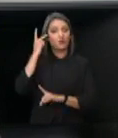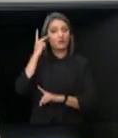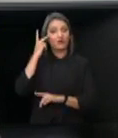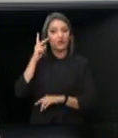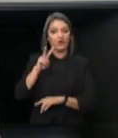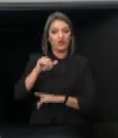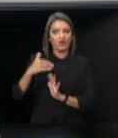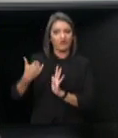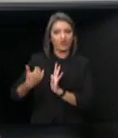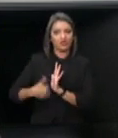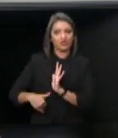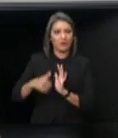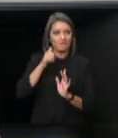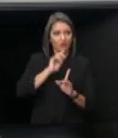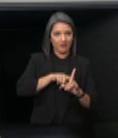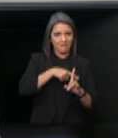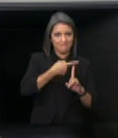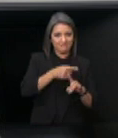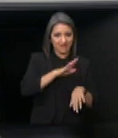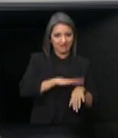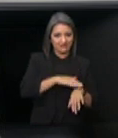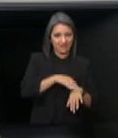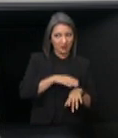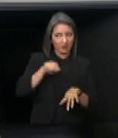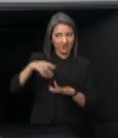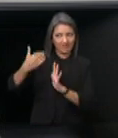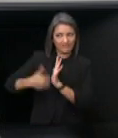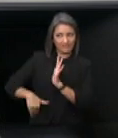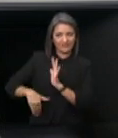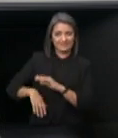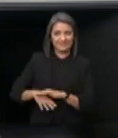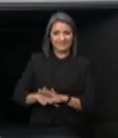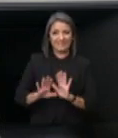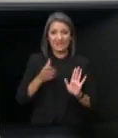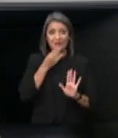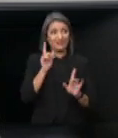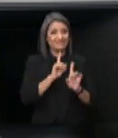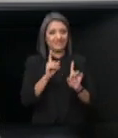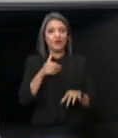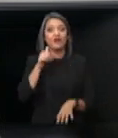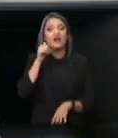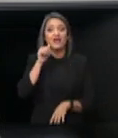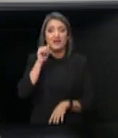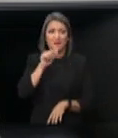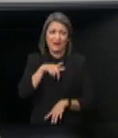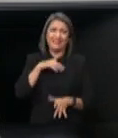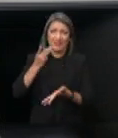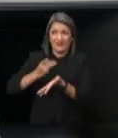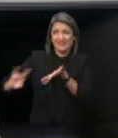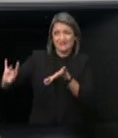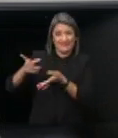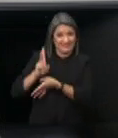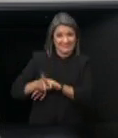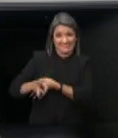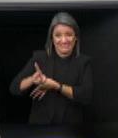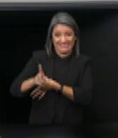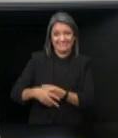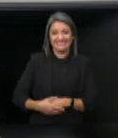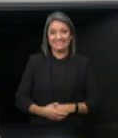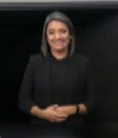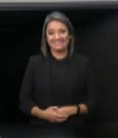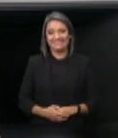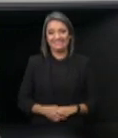no tempo dele o que a senhora avançou assim a senhora que o inimigo para o resto da vida